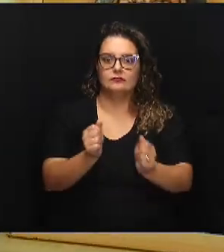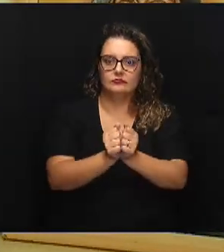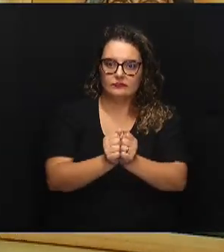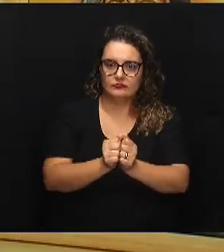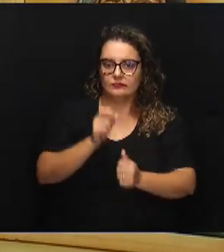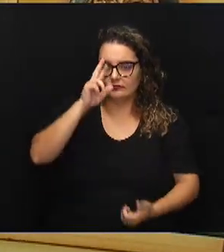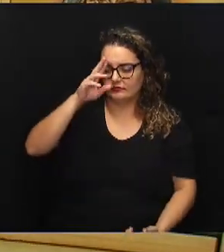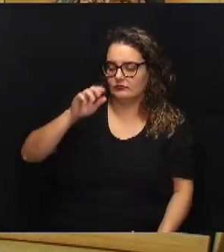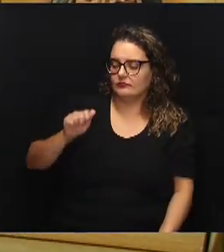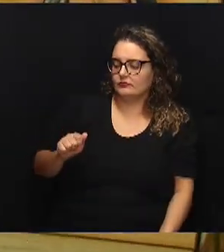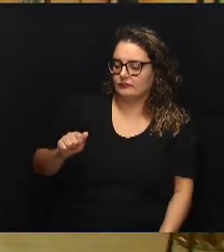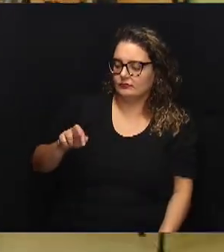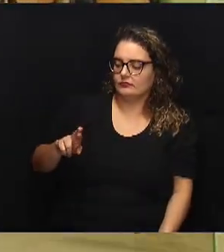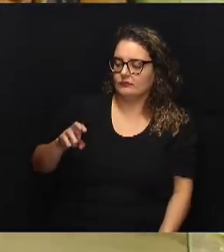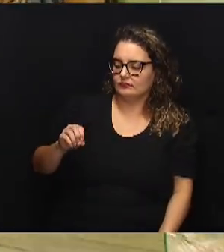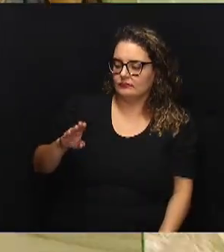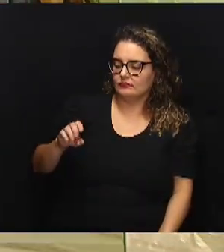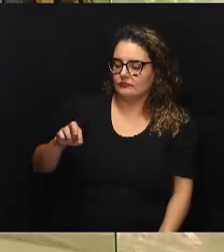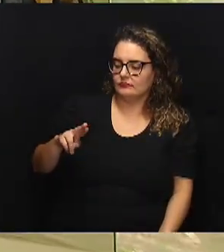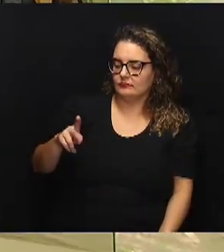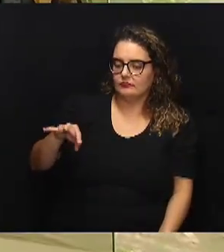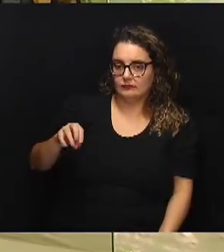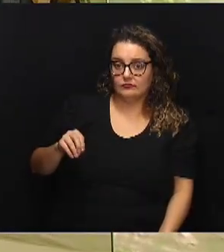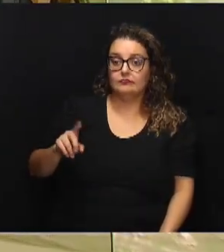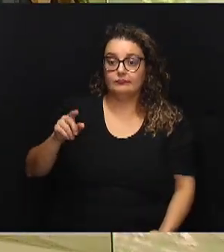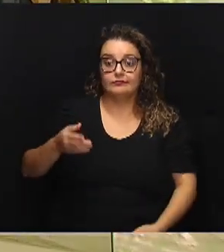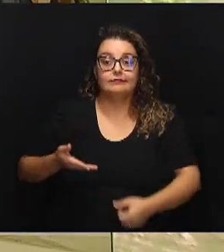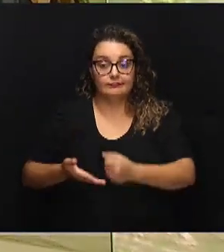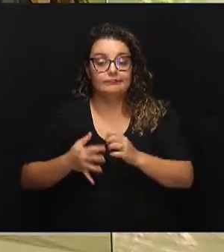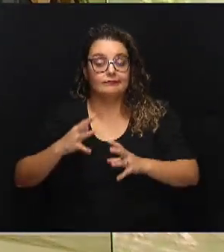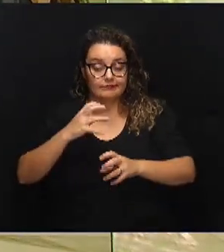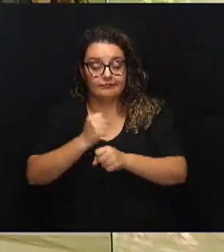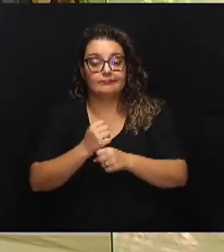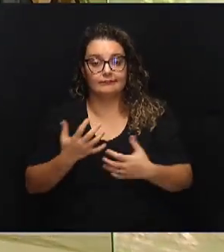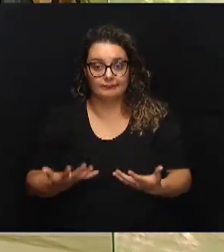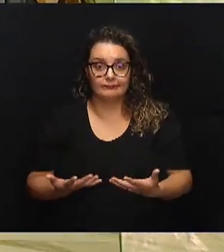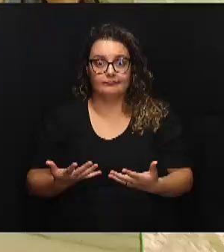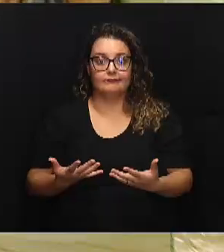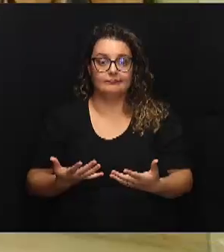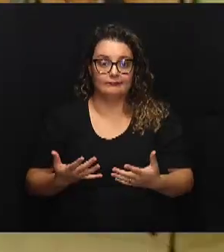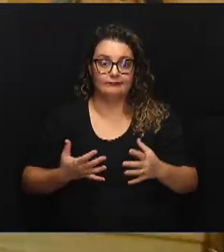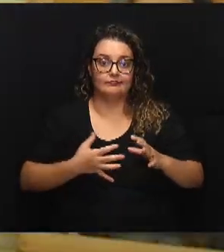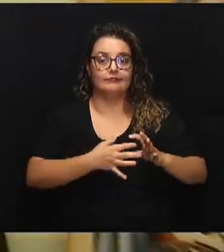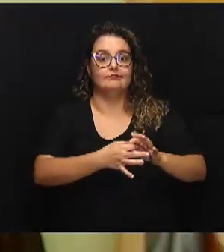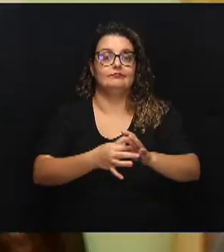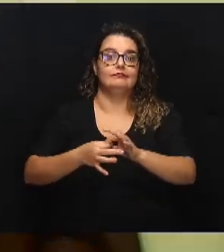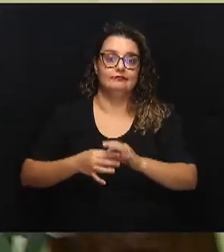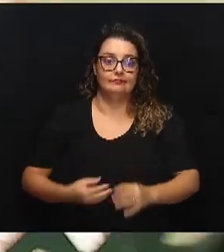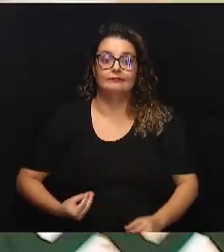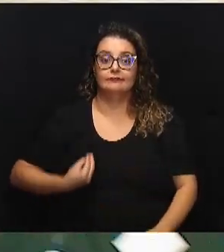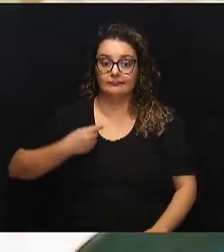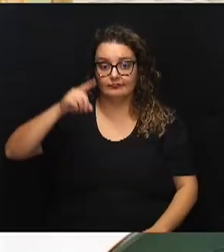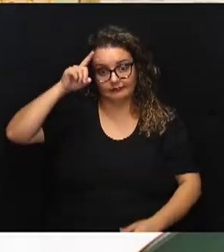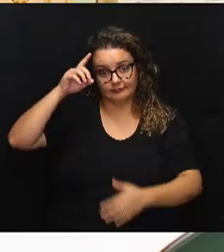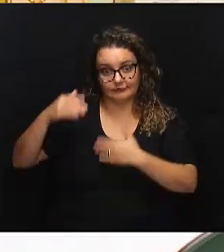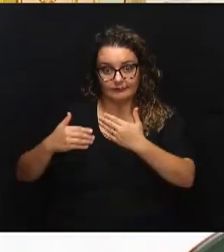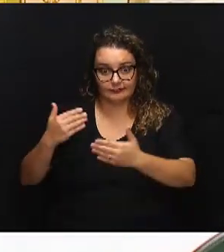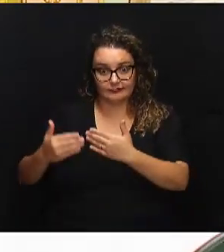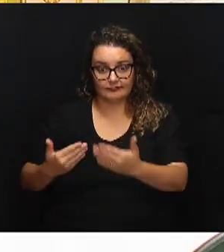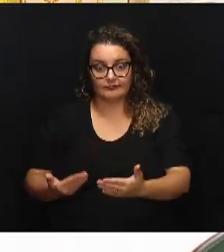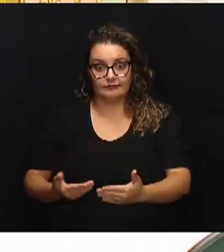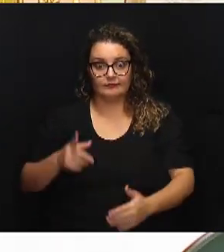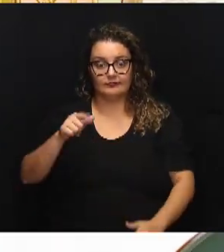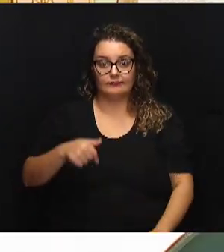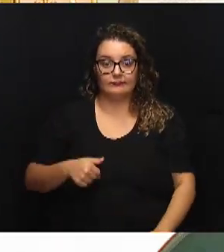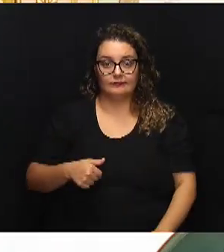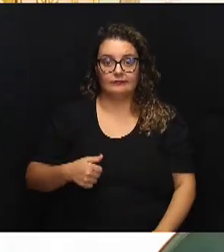Robertinho, que é a ferramenta fundamental de toda essa corrente, né, que a gente vive diariamente. É muito